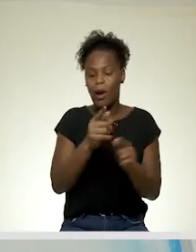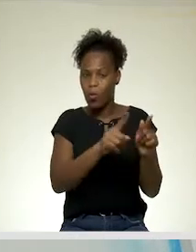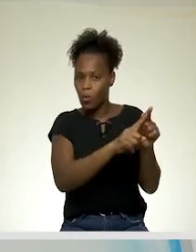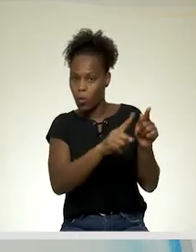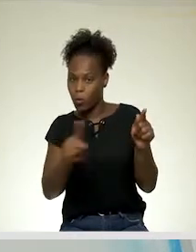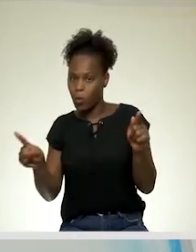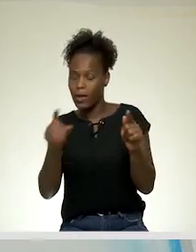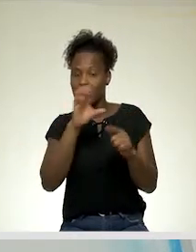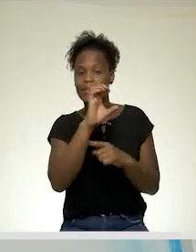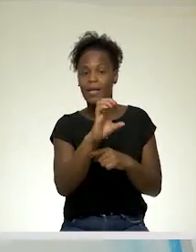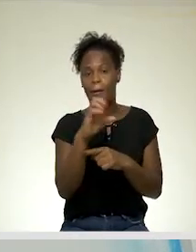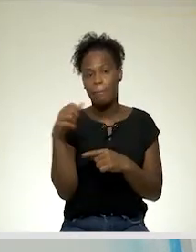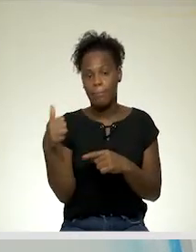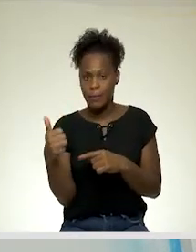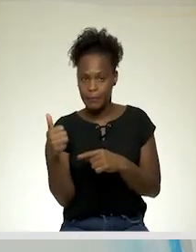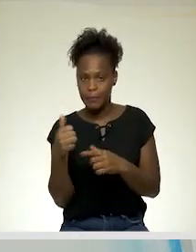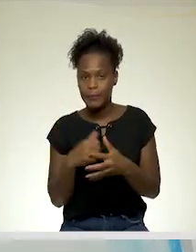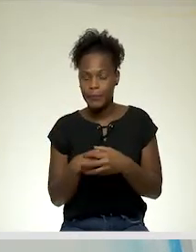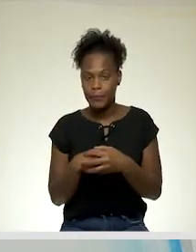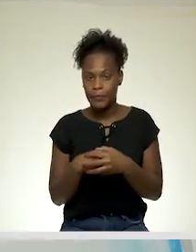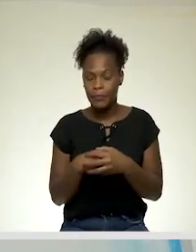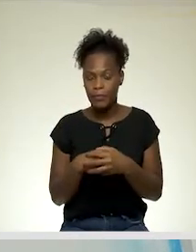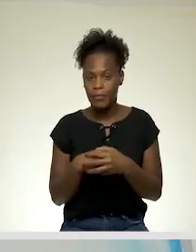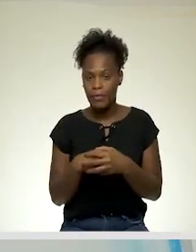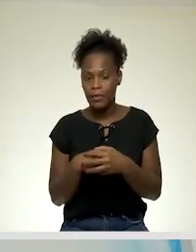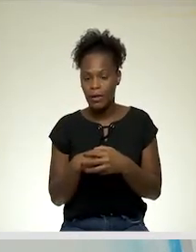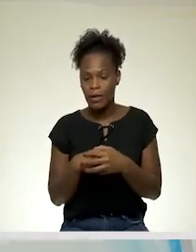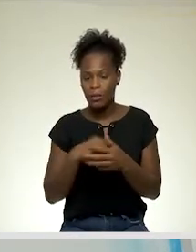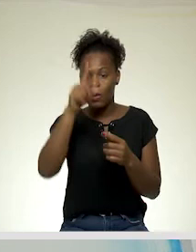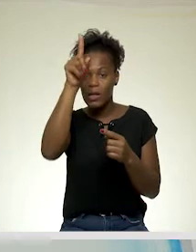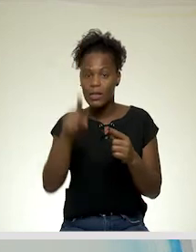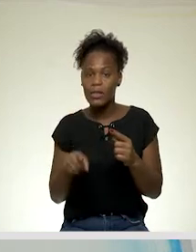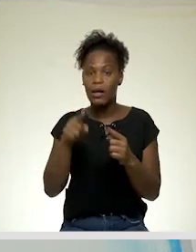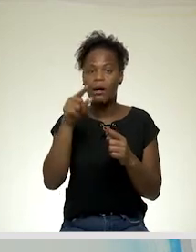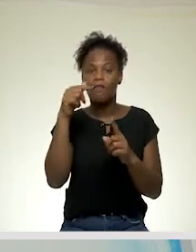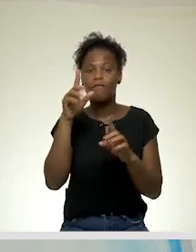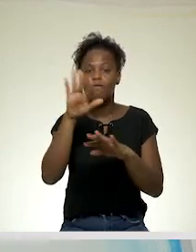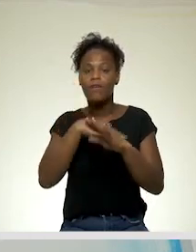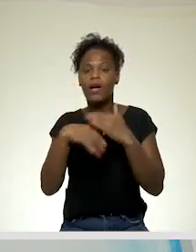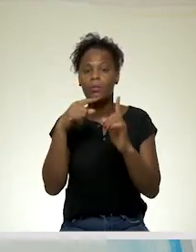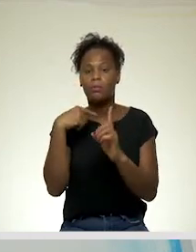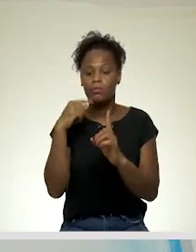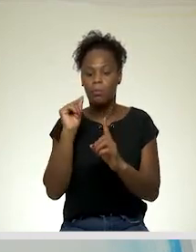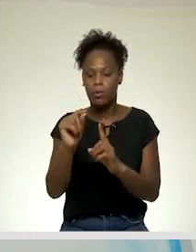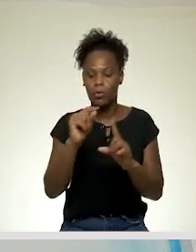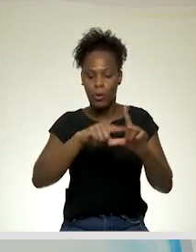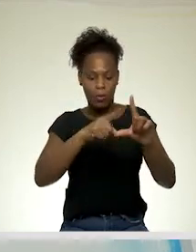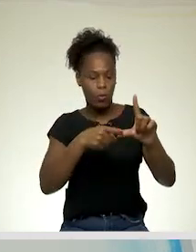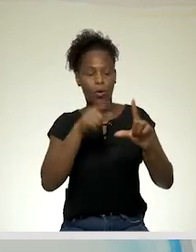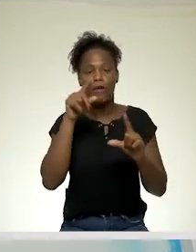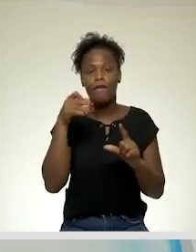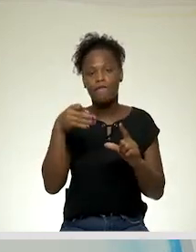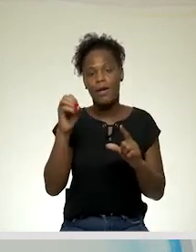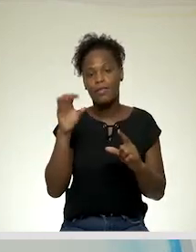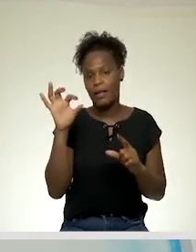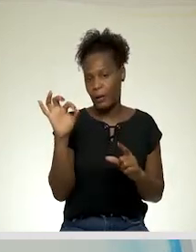lado CB. Então, eu vou tirar uma linha perpendicular, ou seja, uma linha que faz um ângulo de 90 graus.